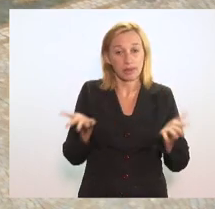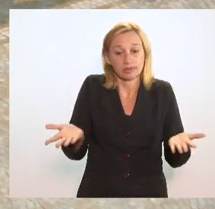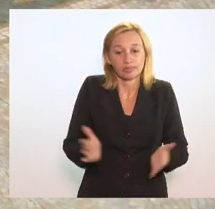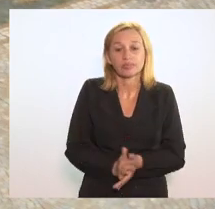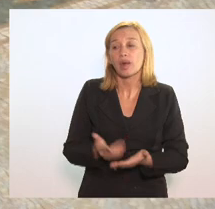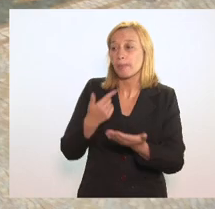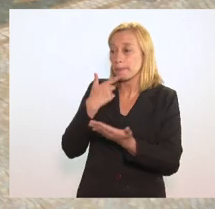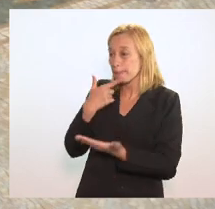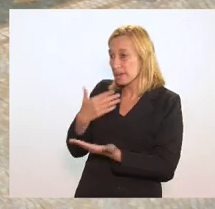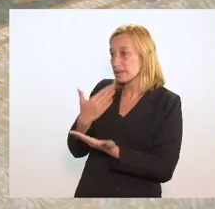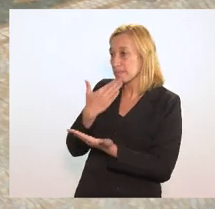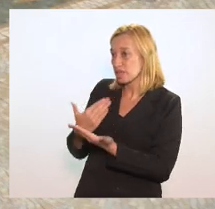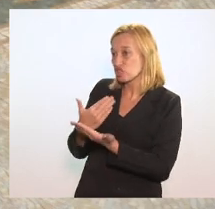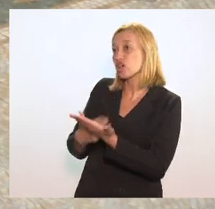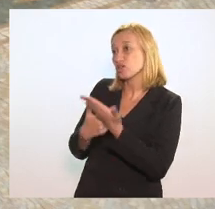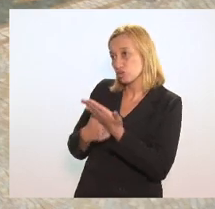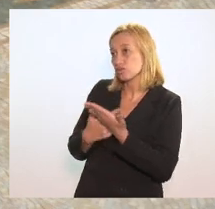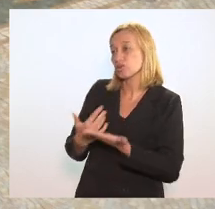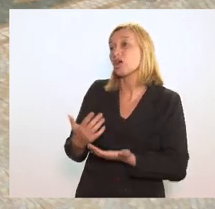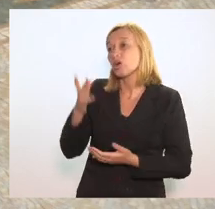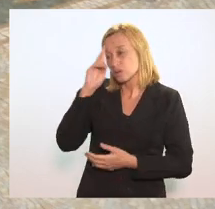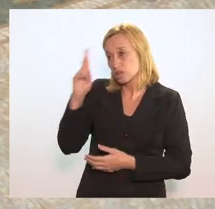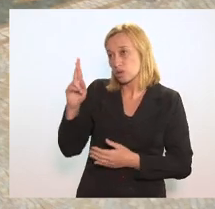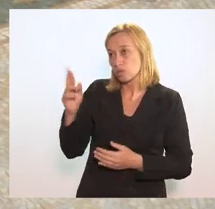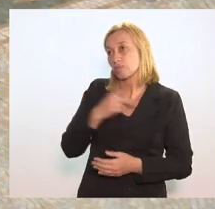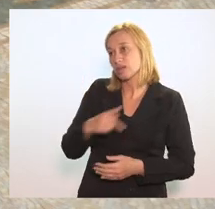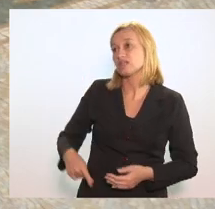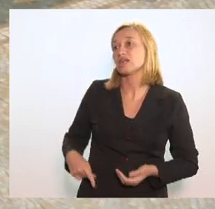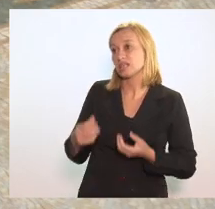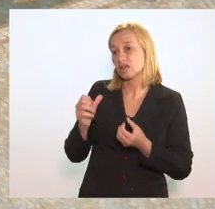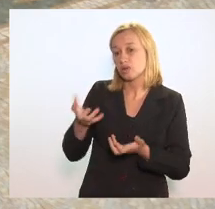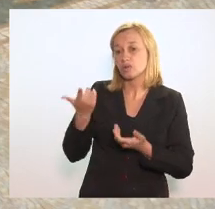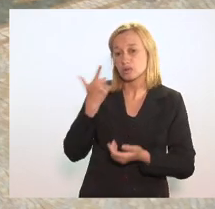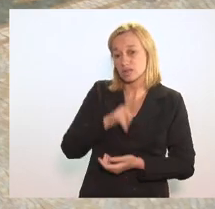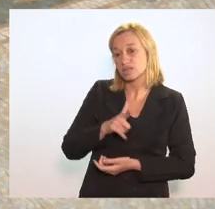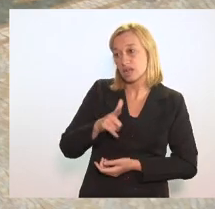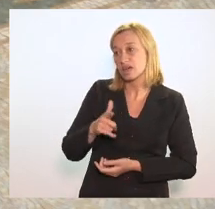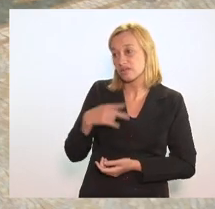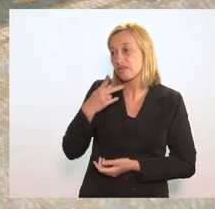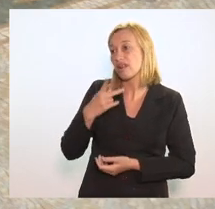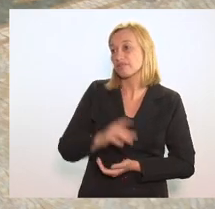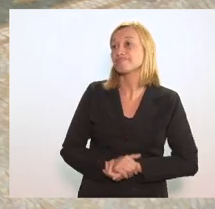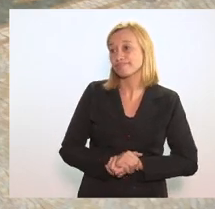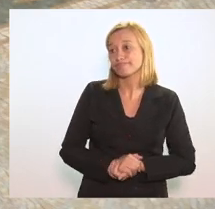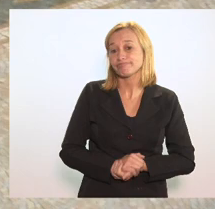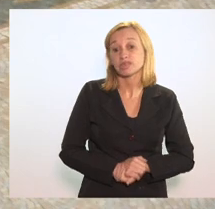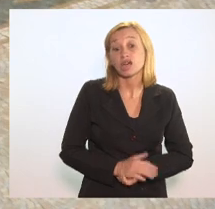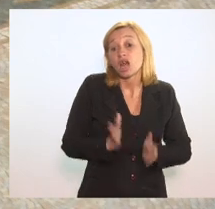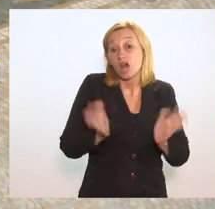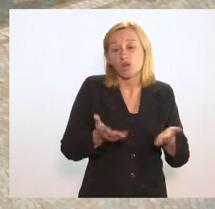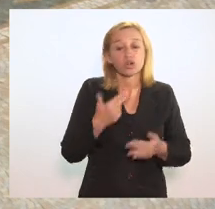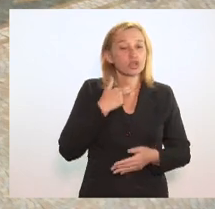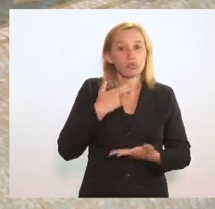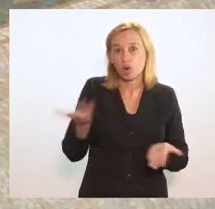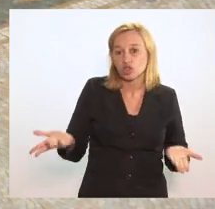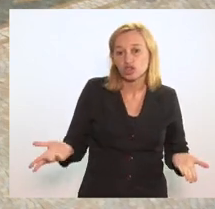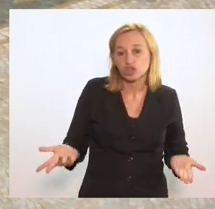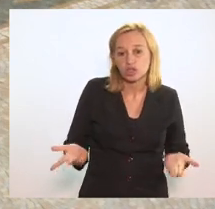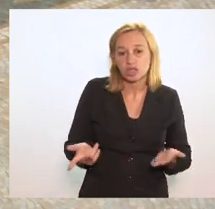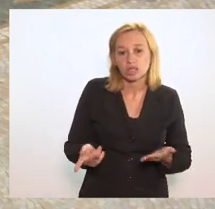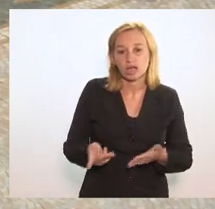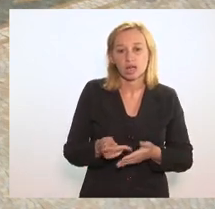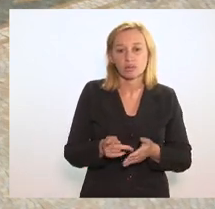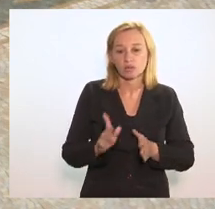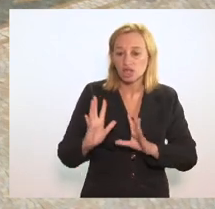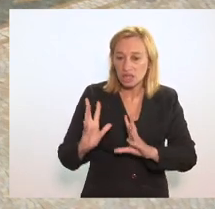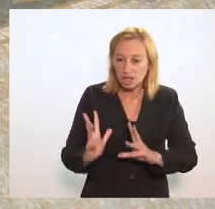Excelência. Muito obrigado, porque de repente o senhor, presidente, ele atende. De repente o senhor, ele atende. Agora, o que não pode é o pessoal que